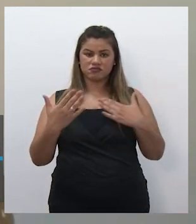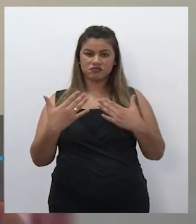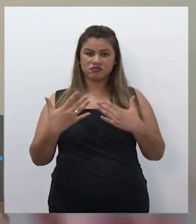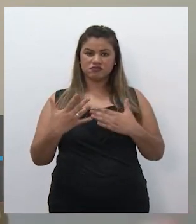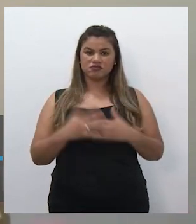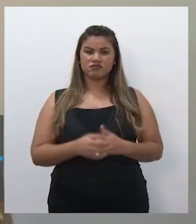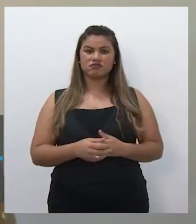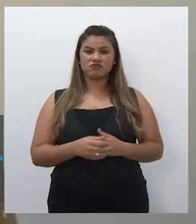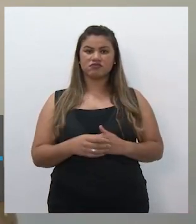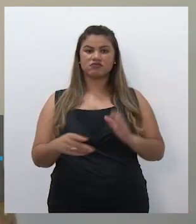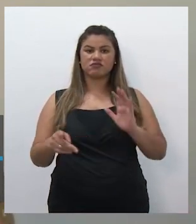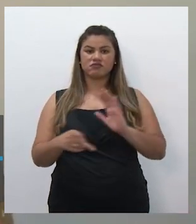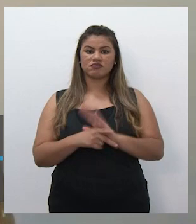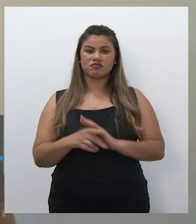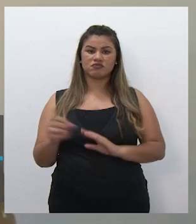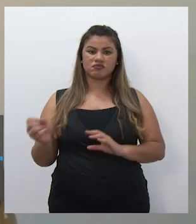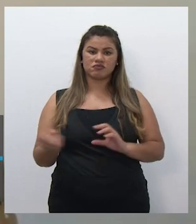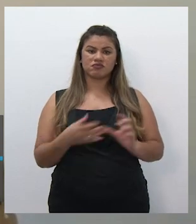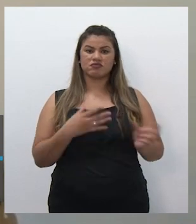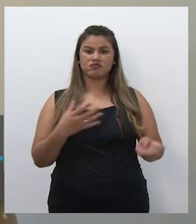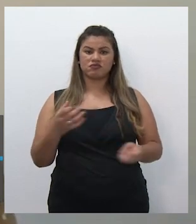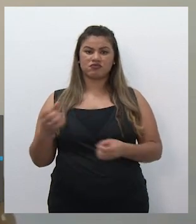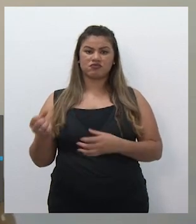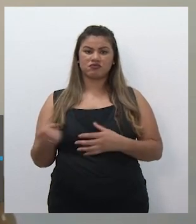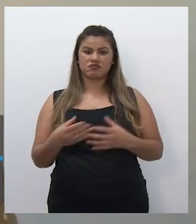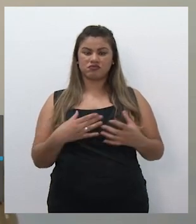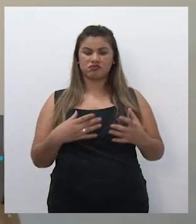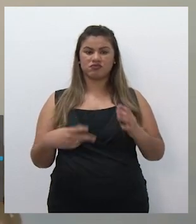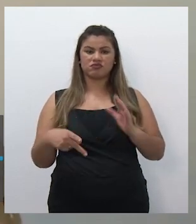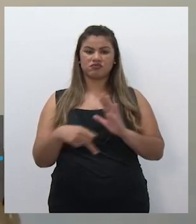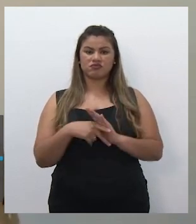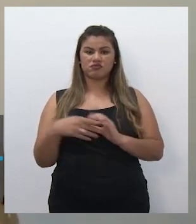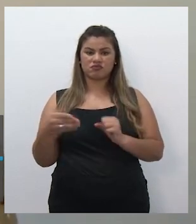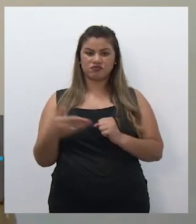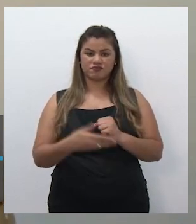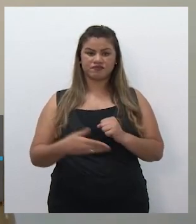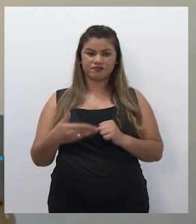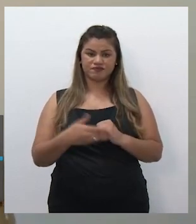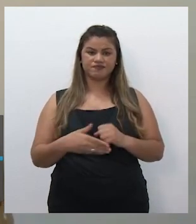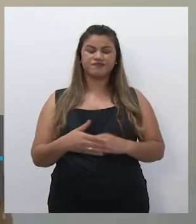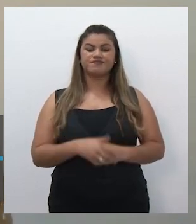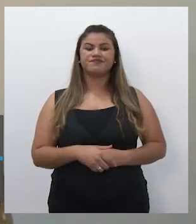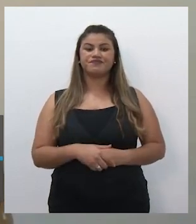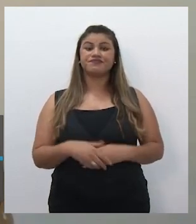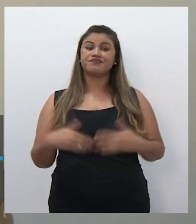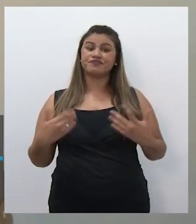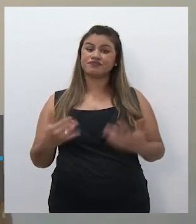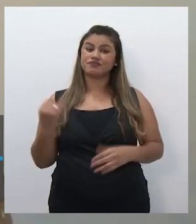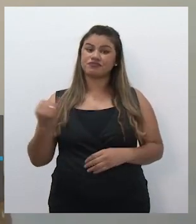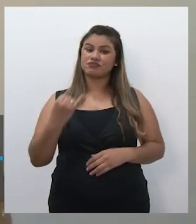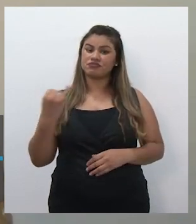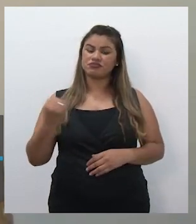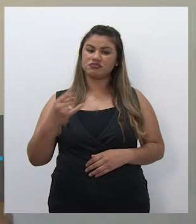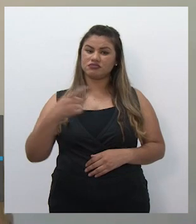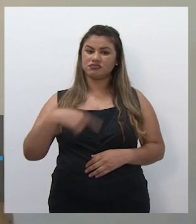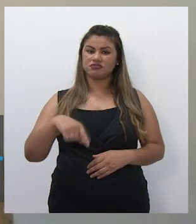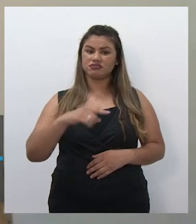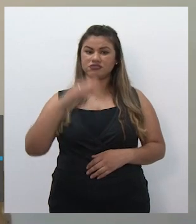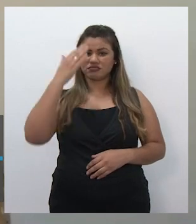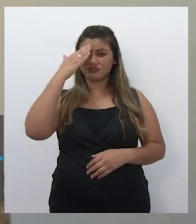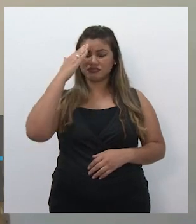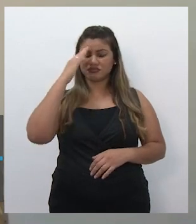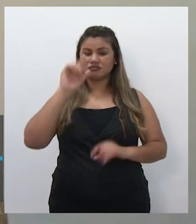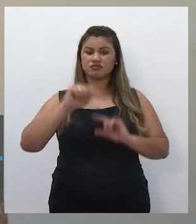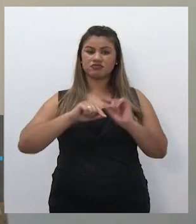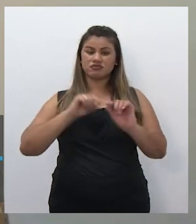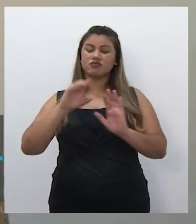essa nova forma de fazer o nosso ensino médio. Então, é importante a gente entender que no currículo